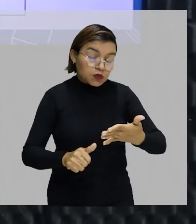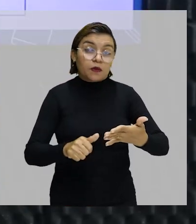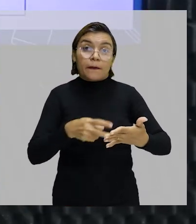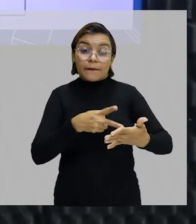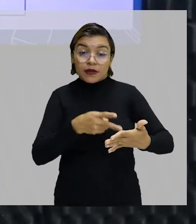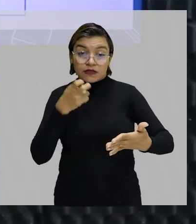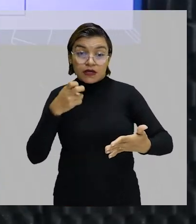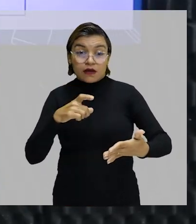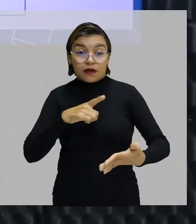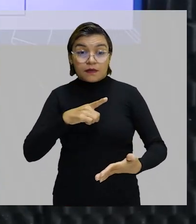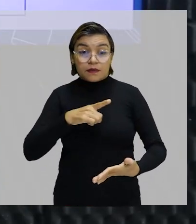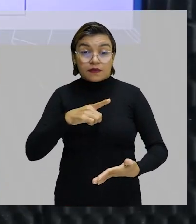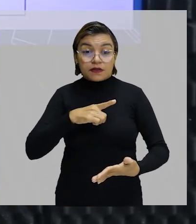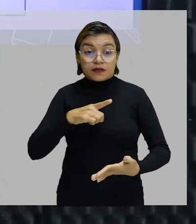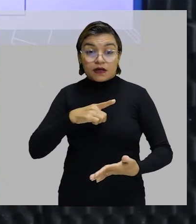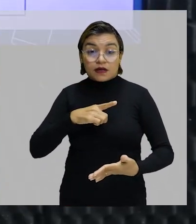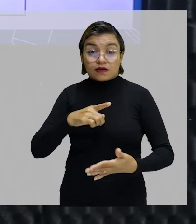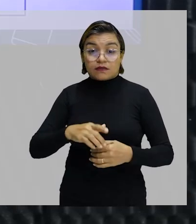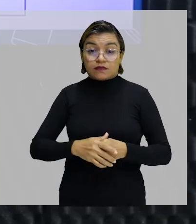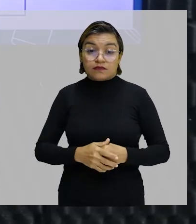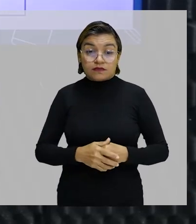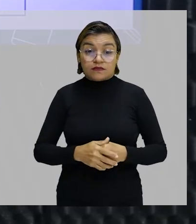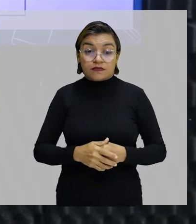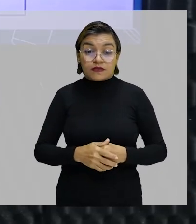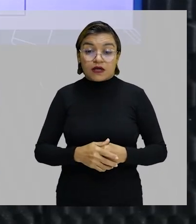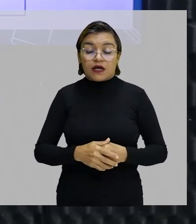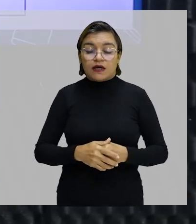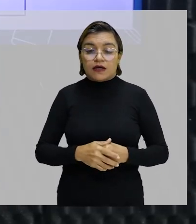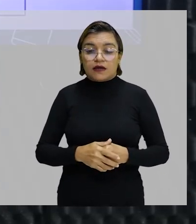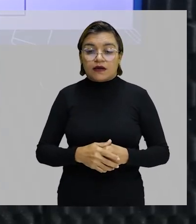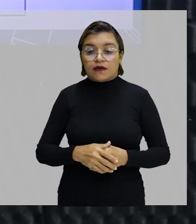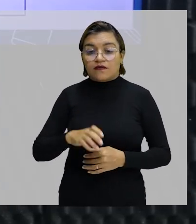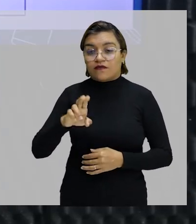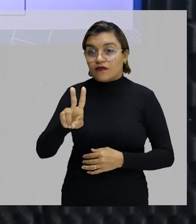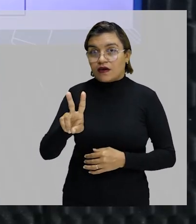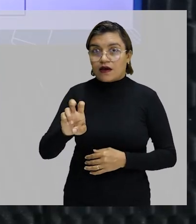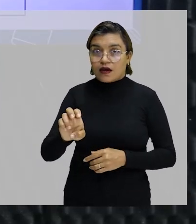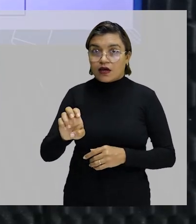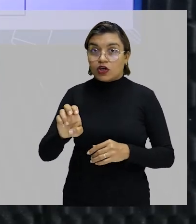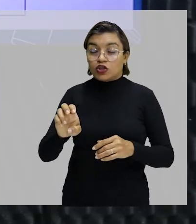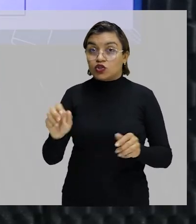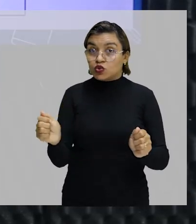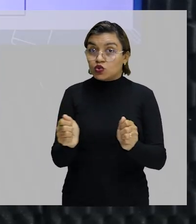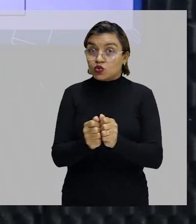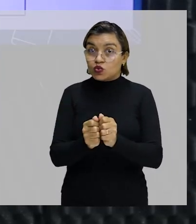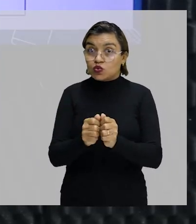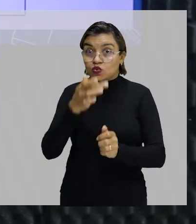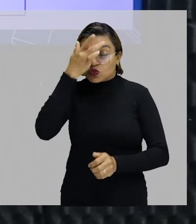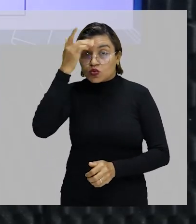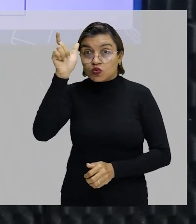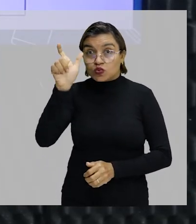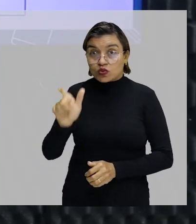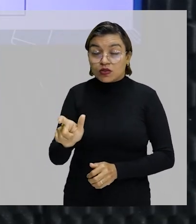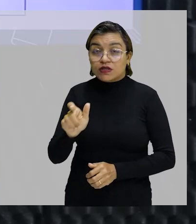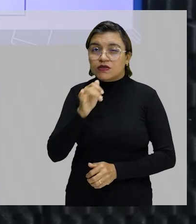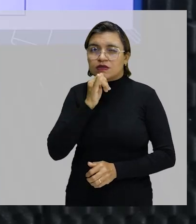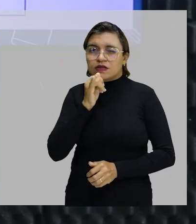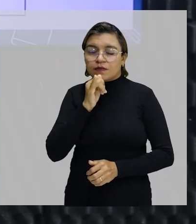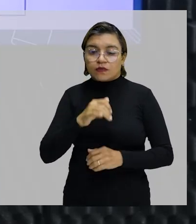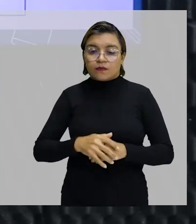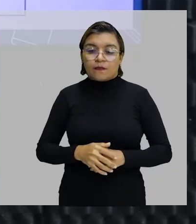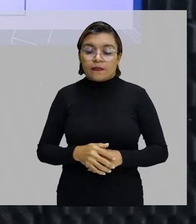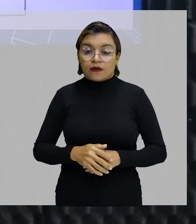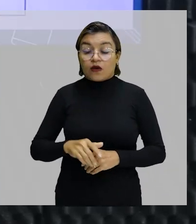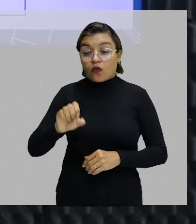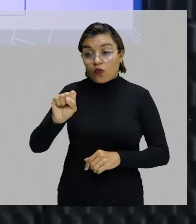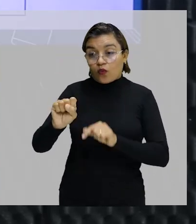apóstrofo VE junto com o sujeito, é indicando esse verbo ter em inglês. O caso do apóstrofo S, vocês